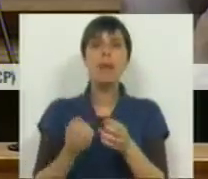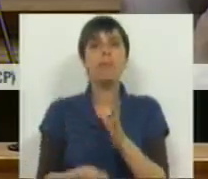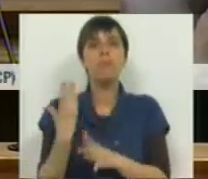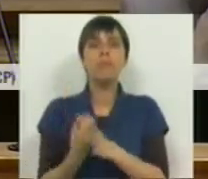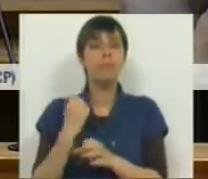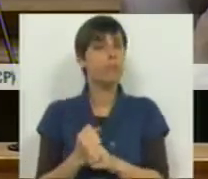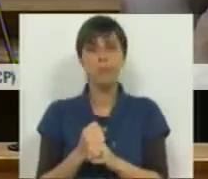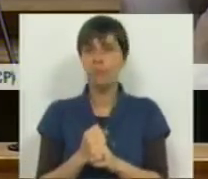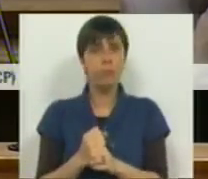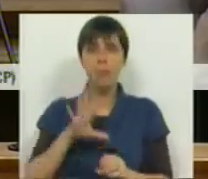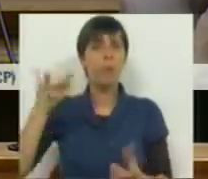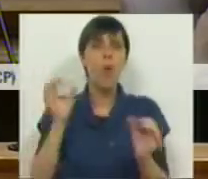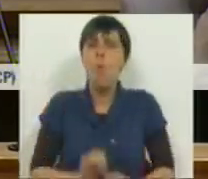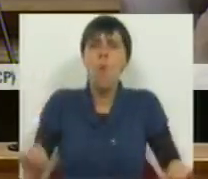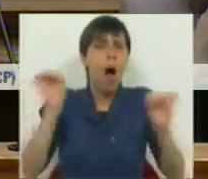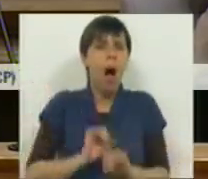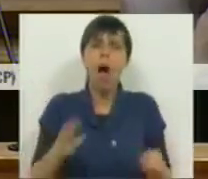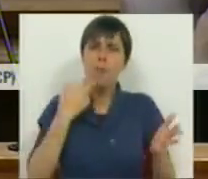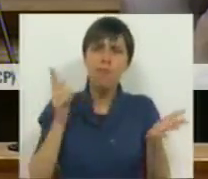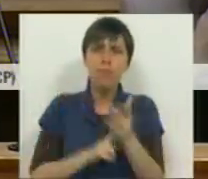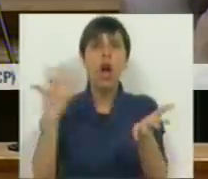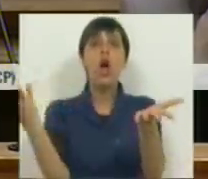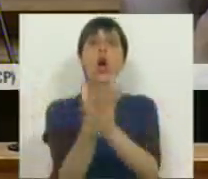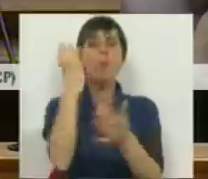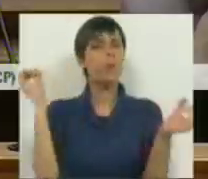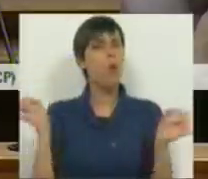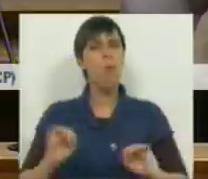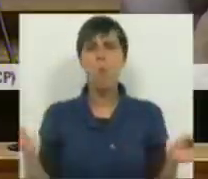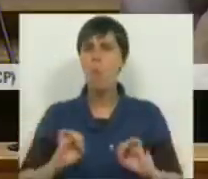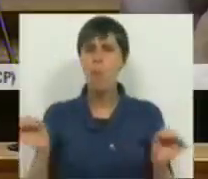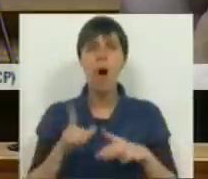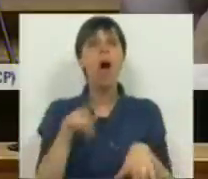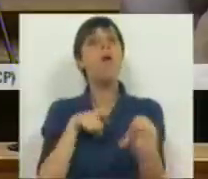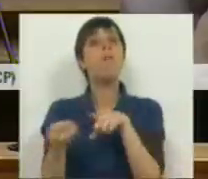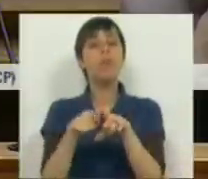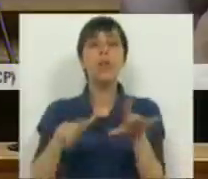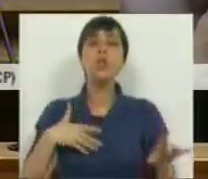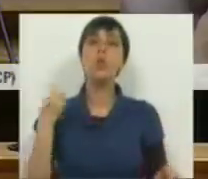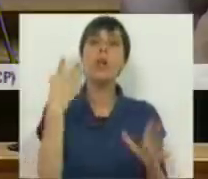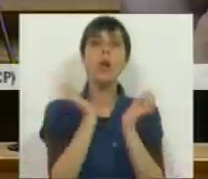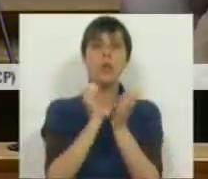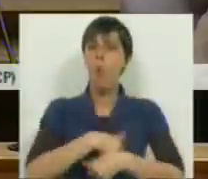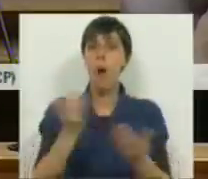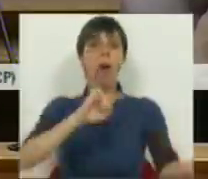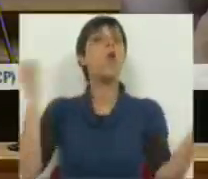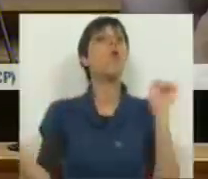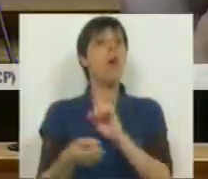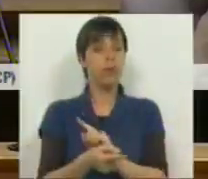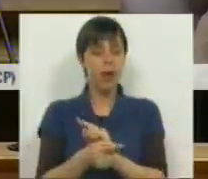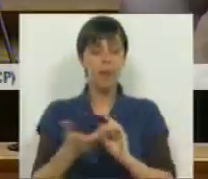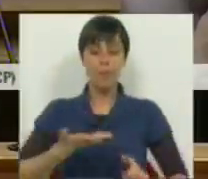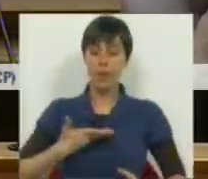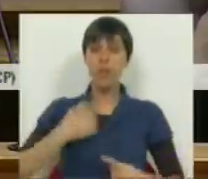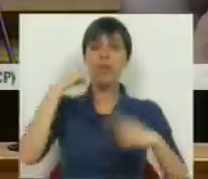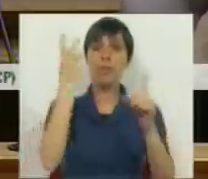criar emprego no país. Não haverá nenhuma recuperação, não haverá políticas de solidariedade social. Pelo contrário, a